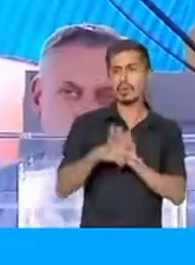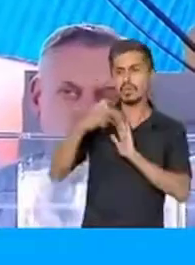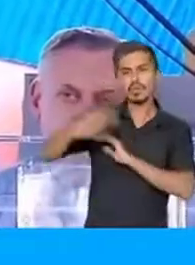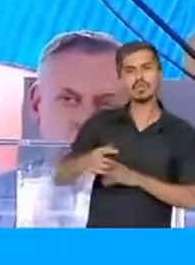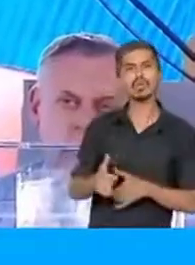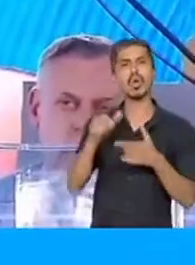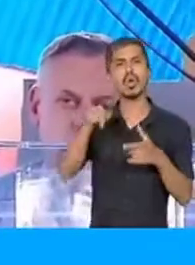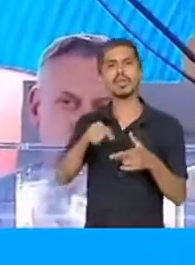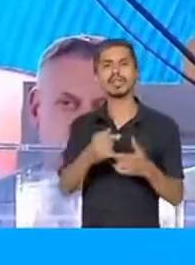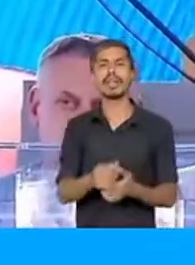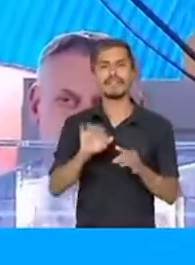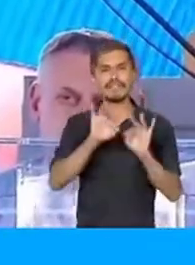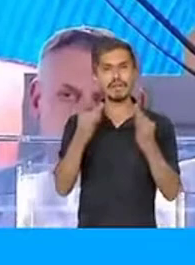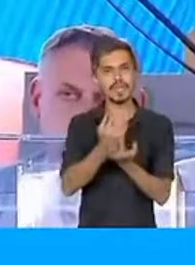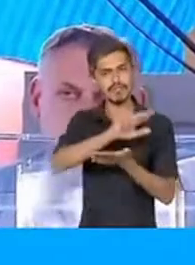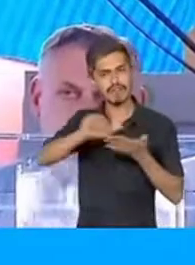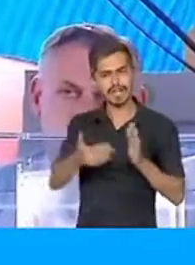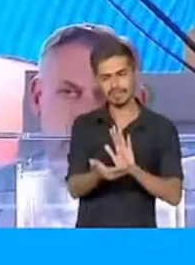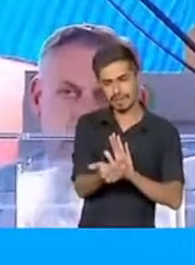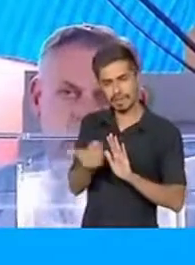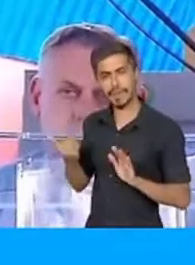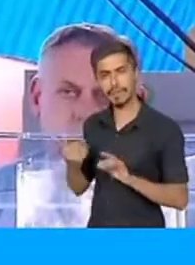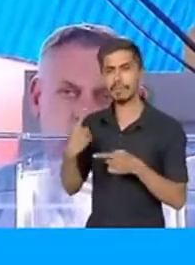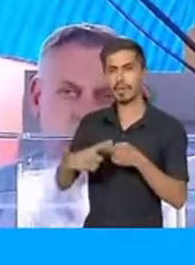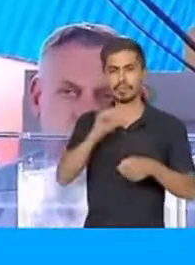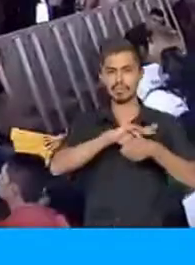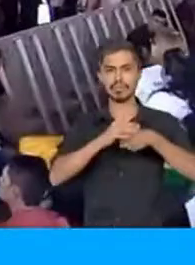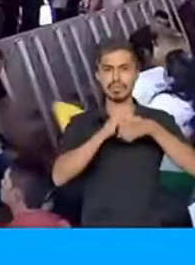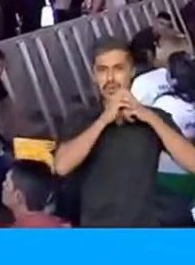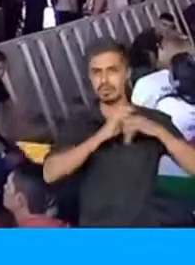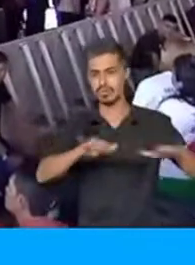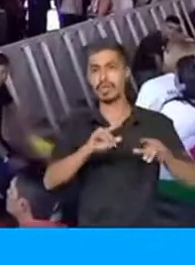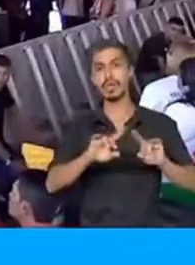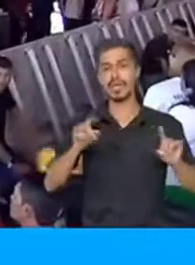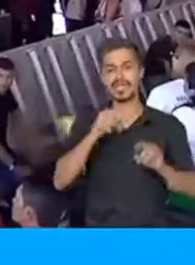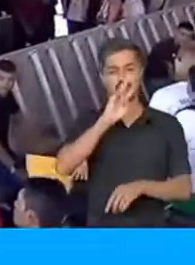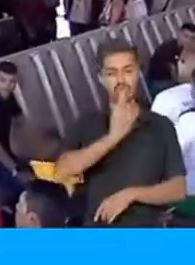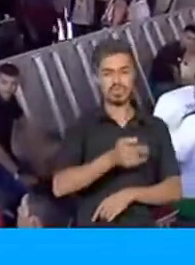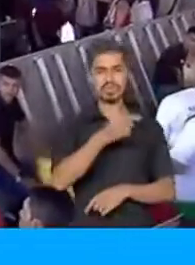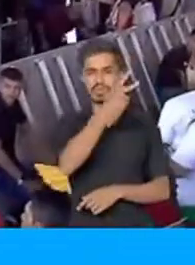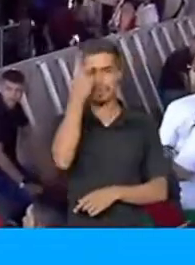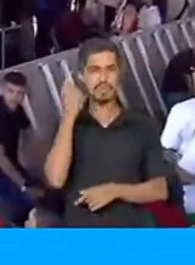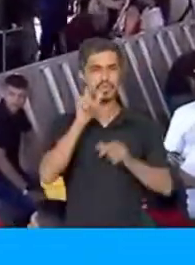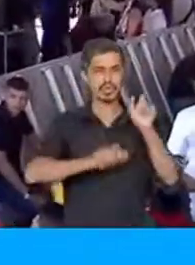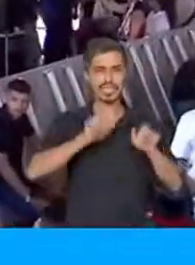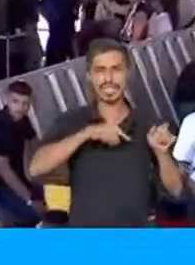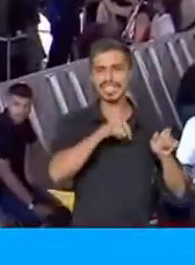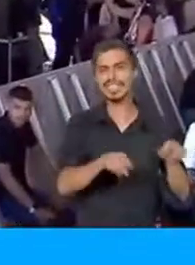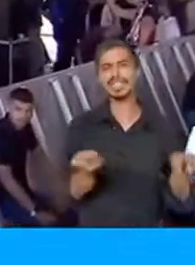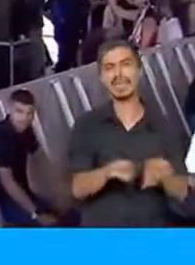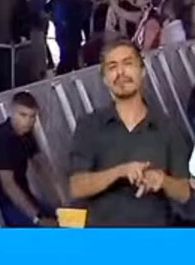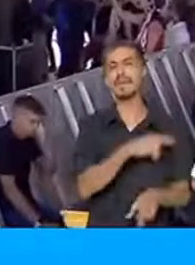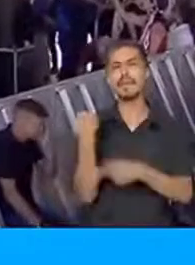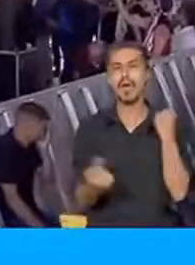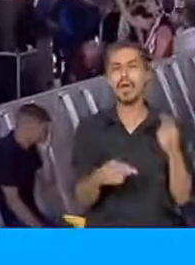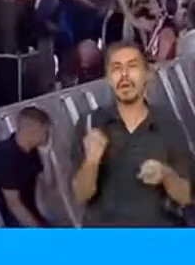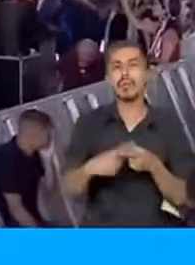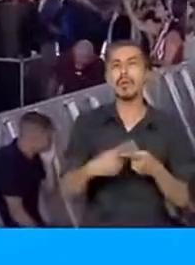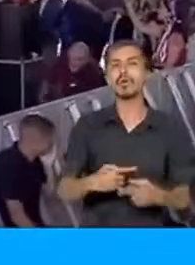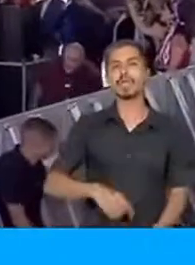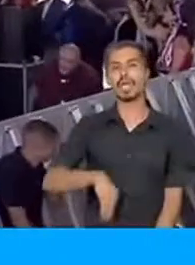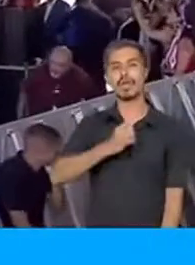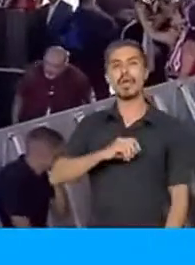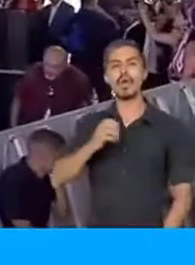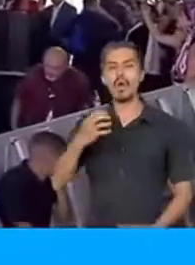pela Covid, aqui pelo menos 2.000 dos nossos também foram tirados devido à negligência e